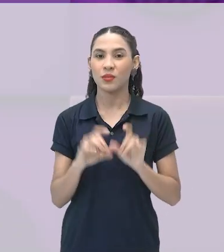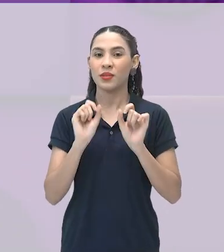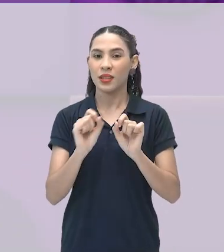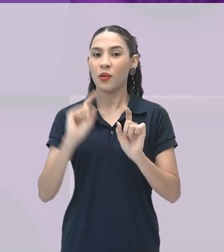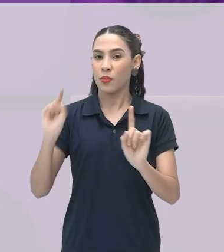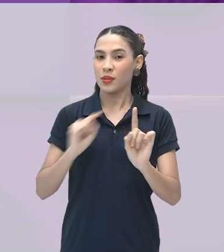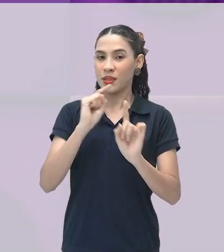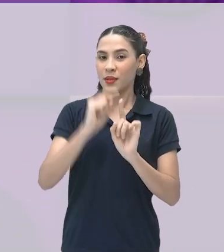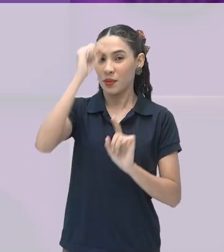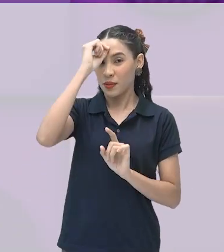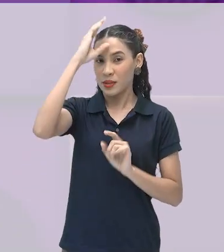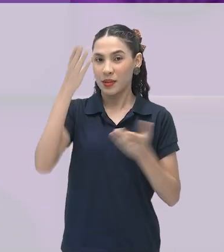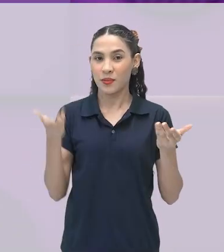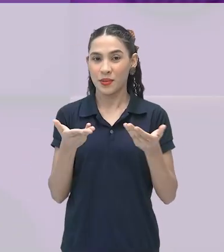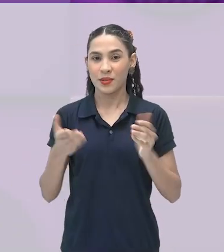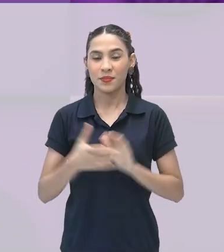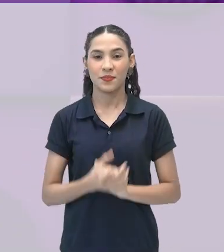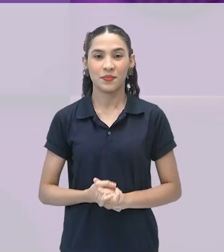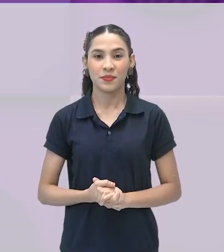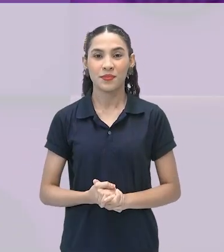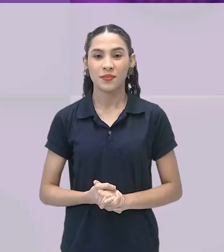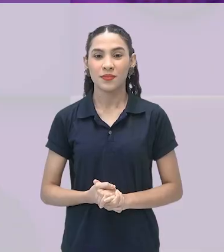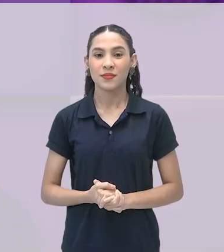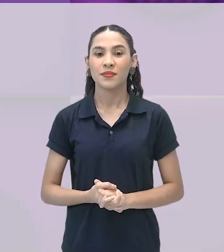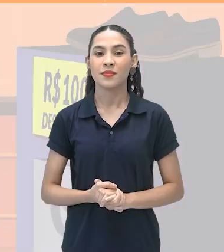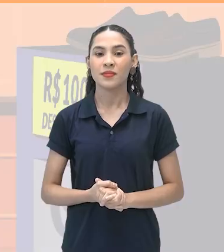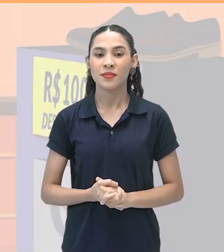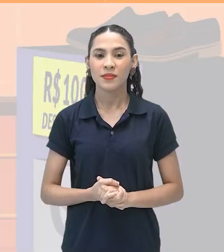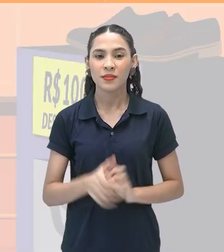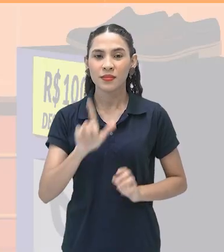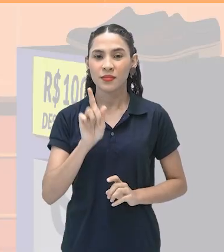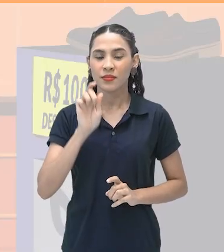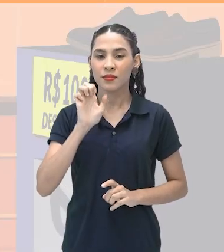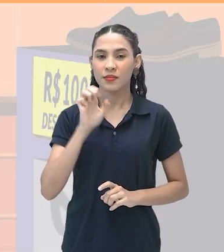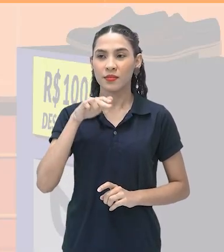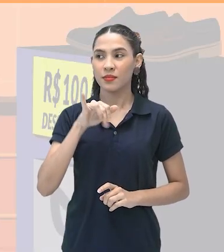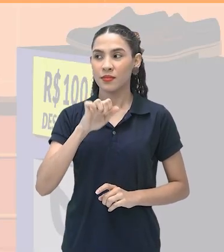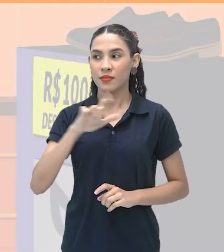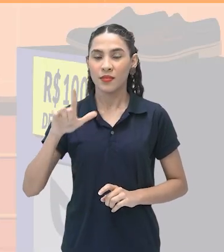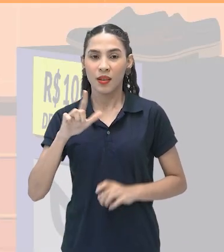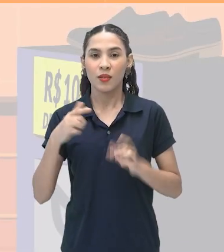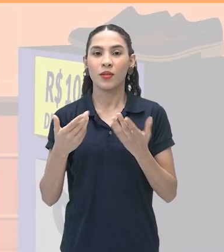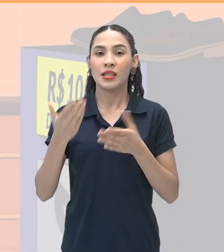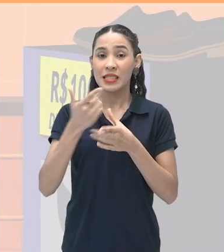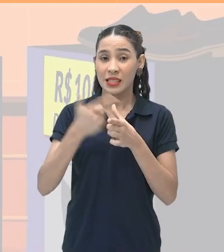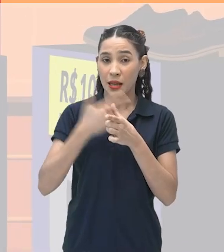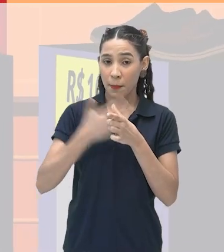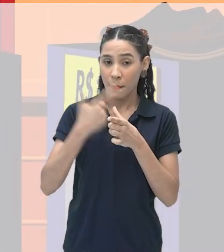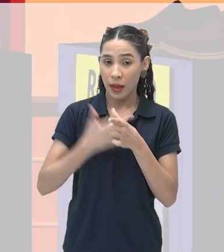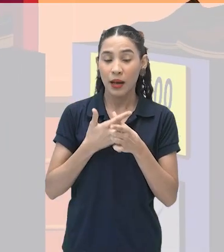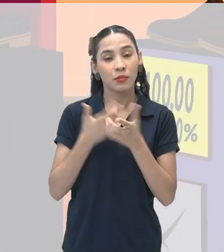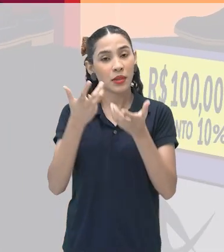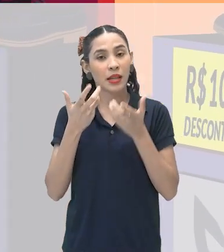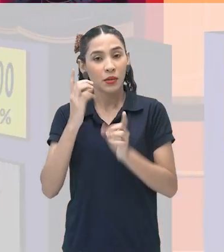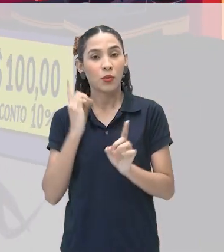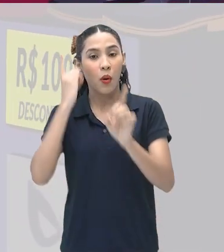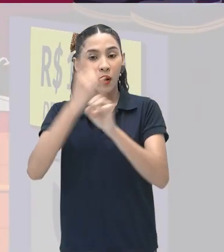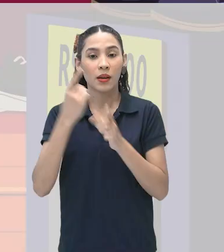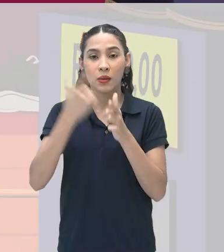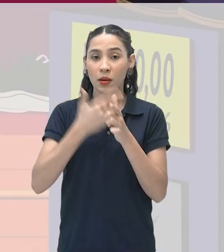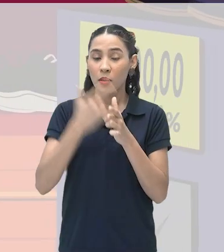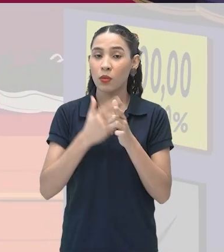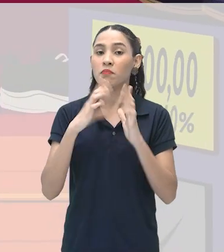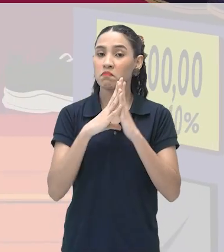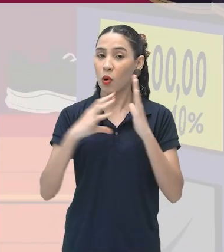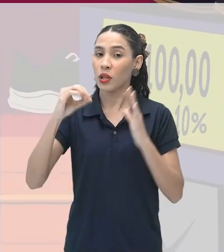ao nosso objeto de conhecimento de hoje. Janiel foi a uma loja de calçados em busca de um novo par de tênis e